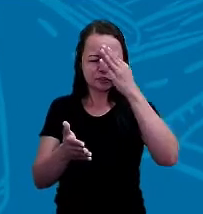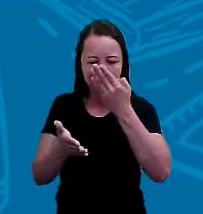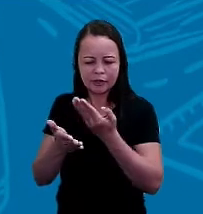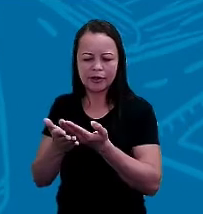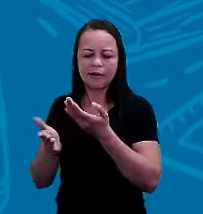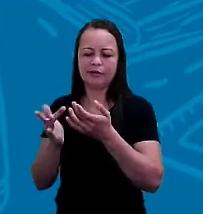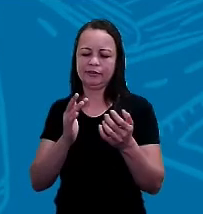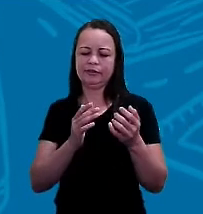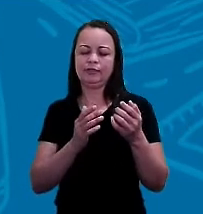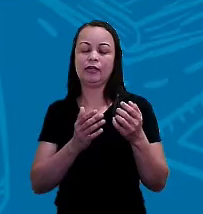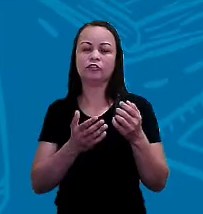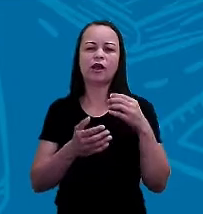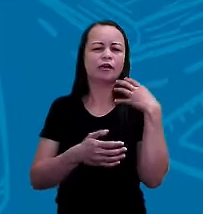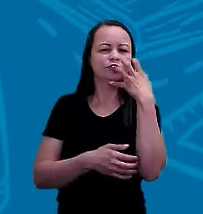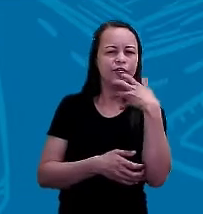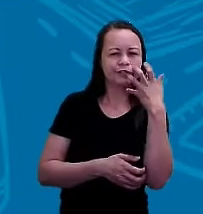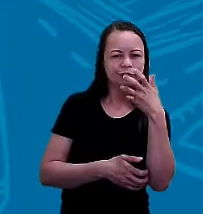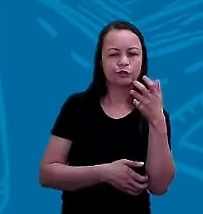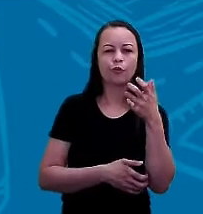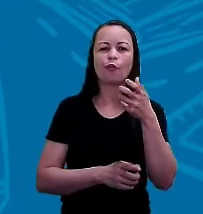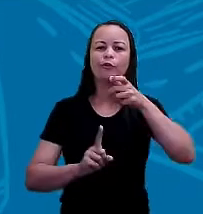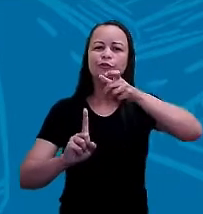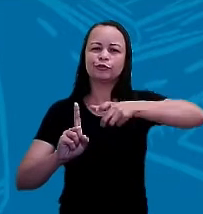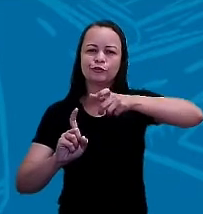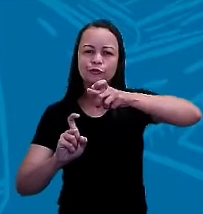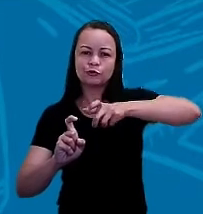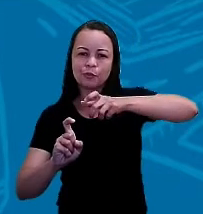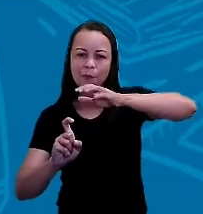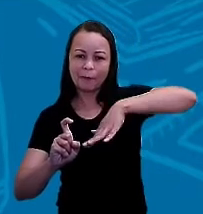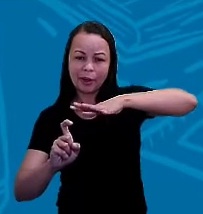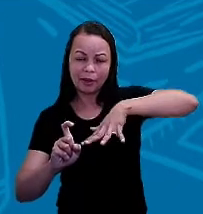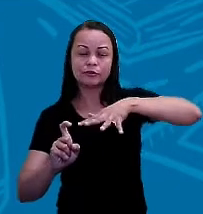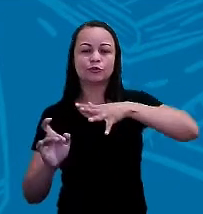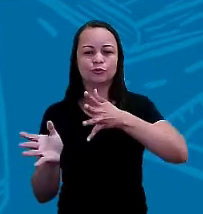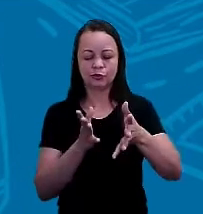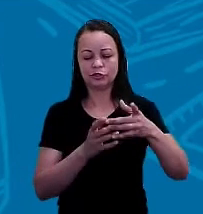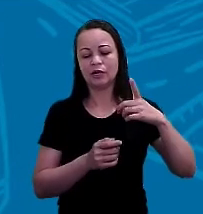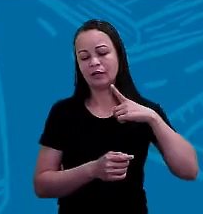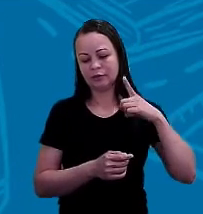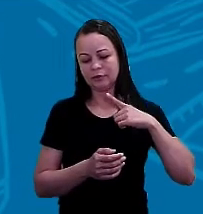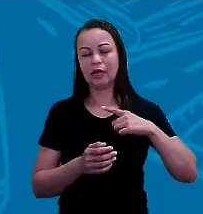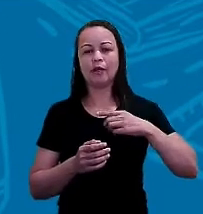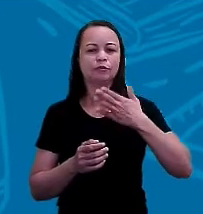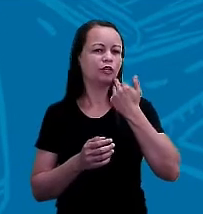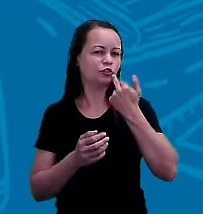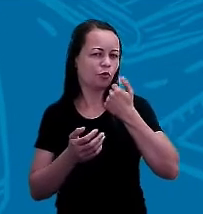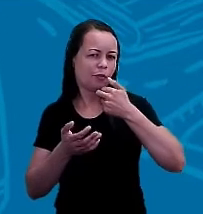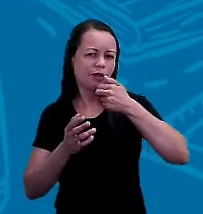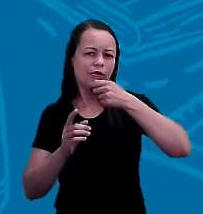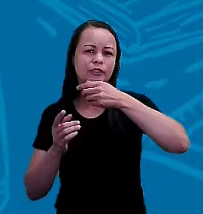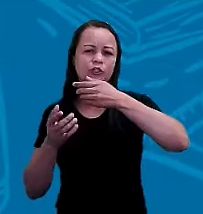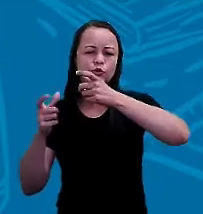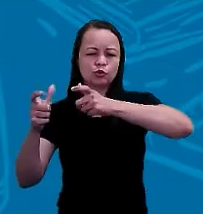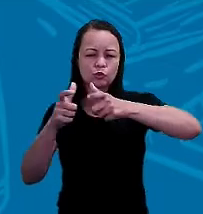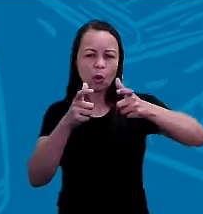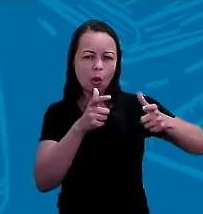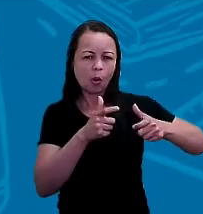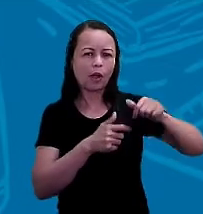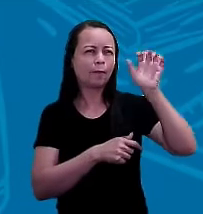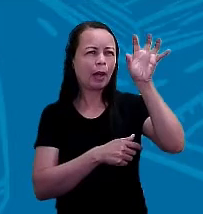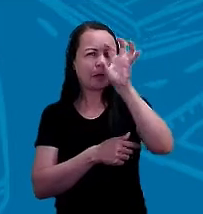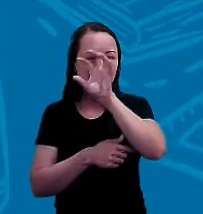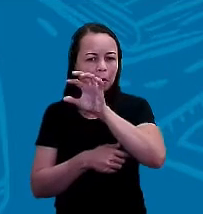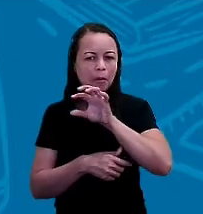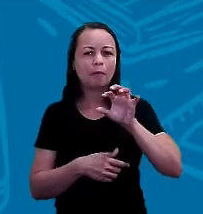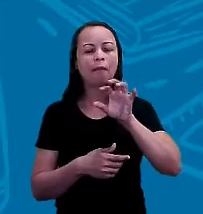os mitos, né? Temos as comidas típicas de cada região. Quando a gente vai falar de comidas típicas, a